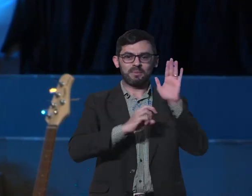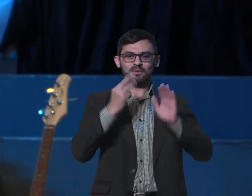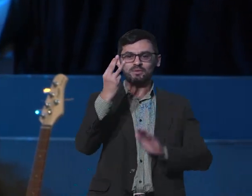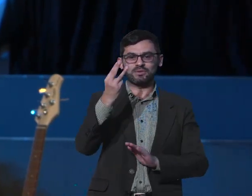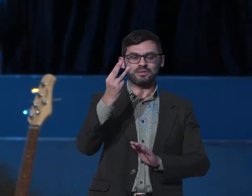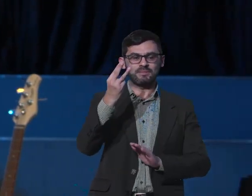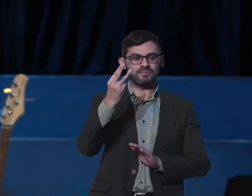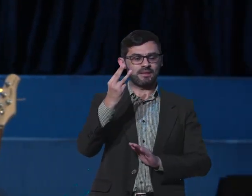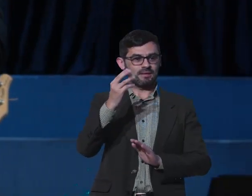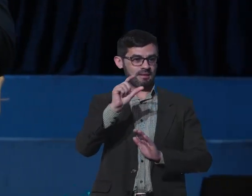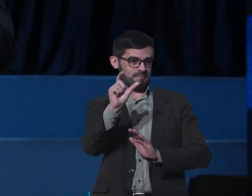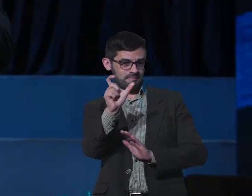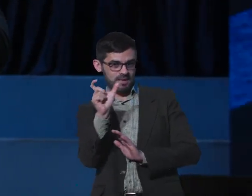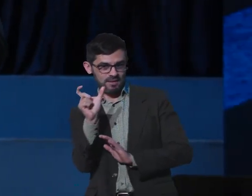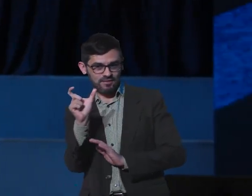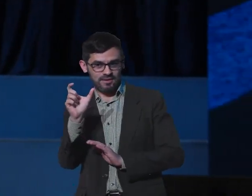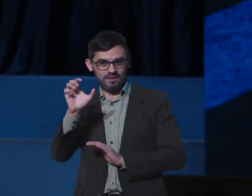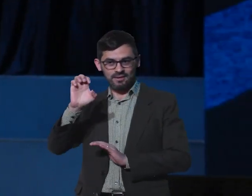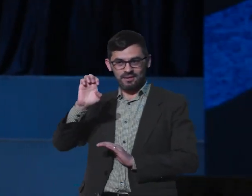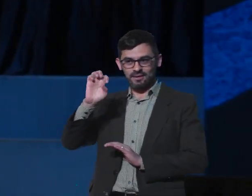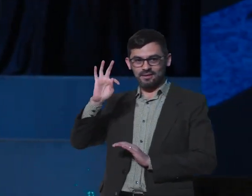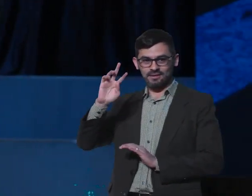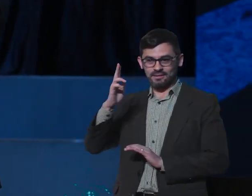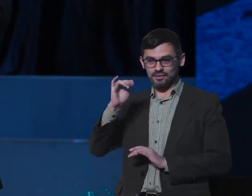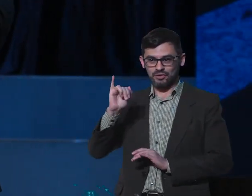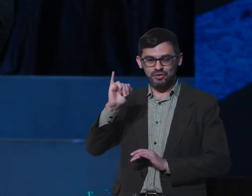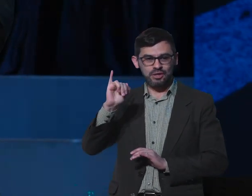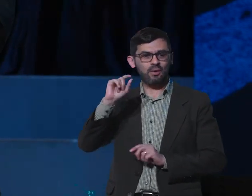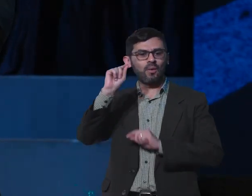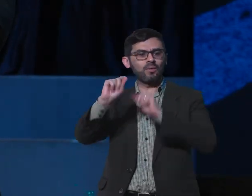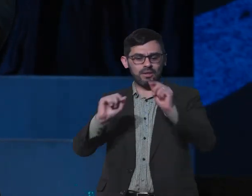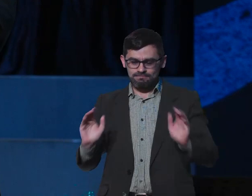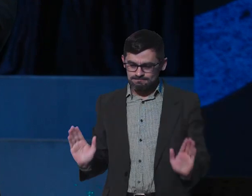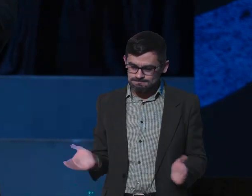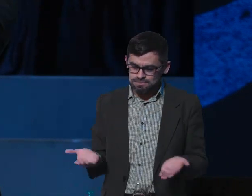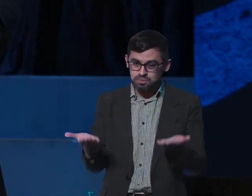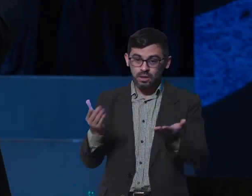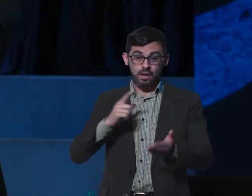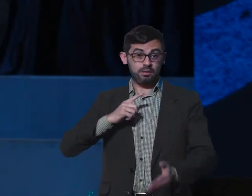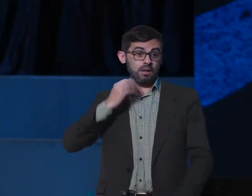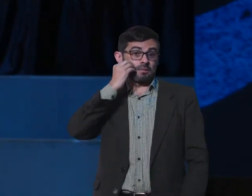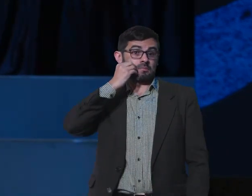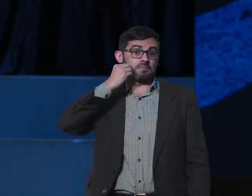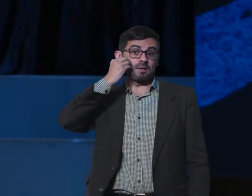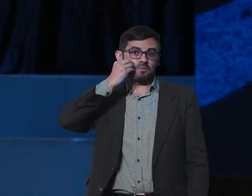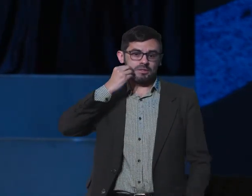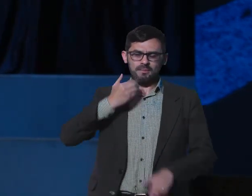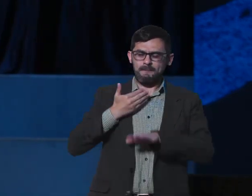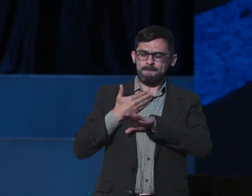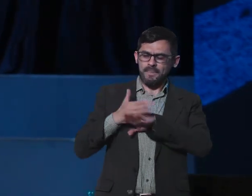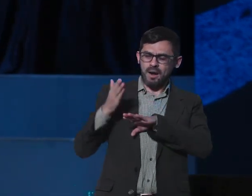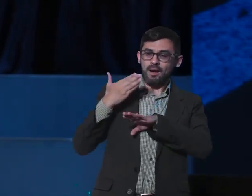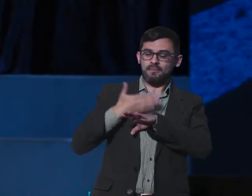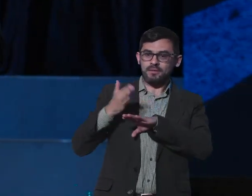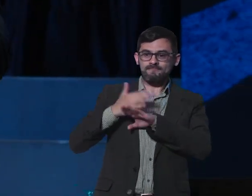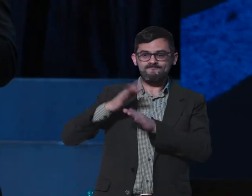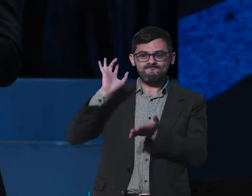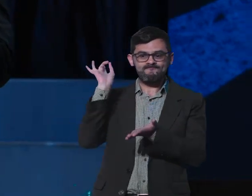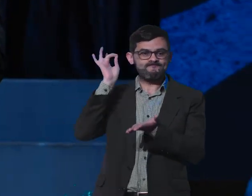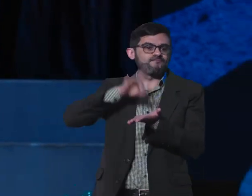palavra et nos empurra a ter uma experiência prática e real.